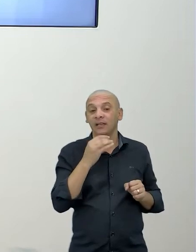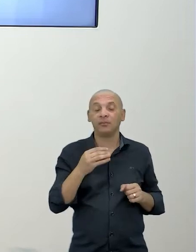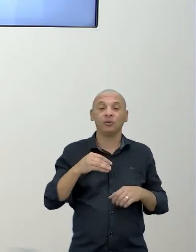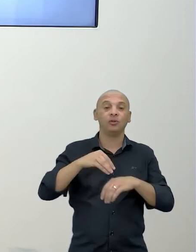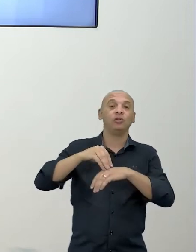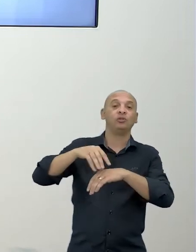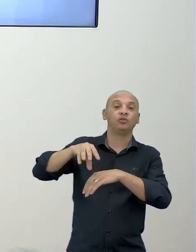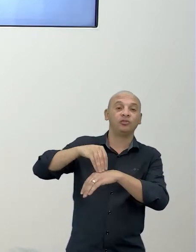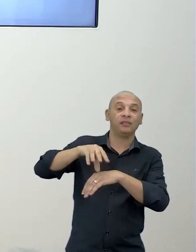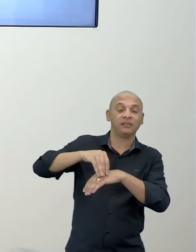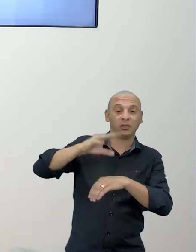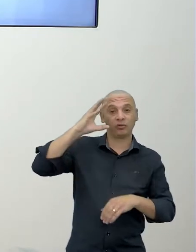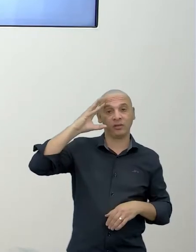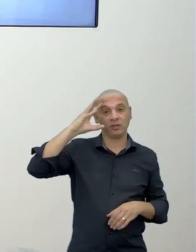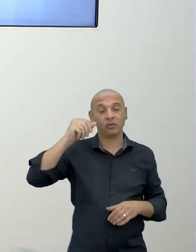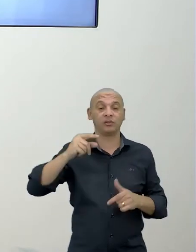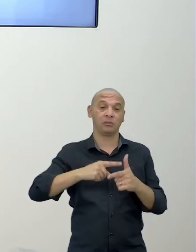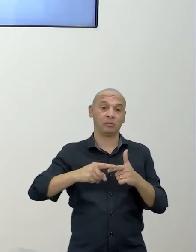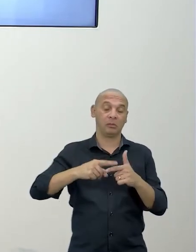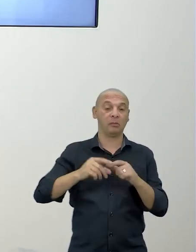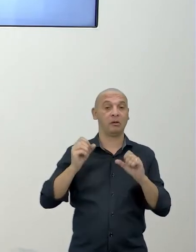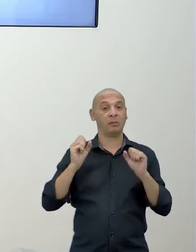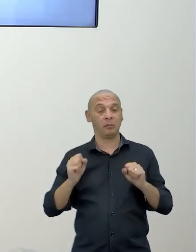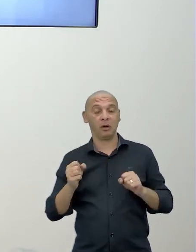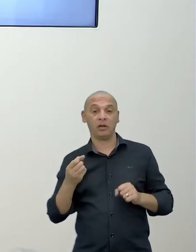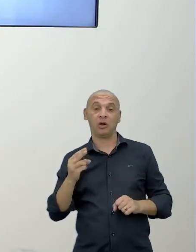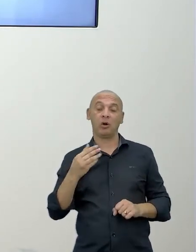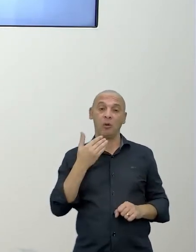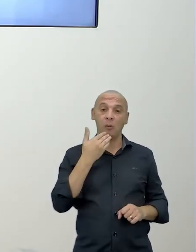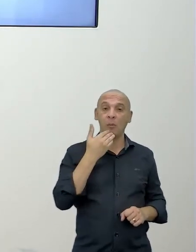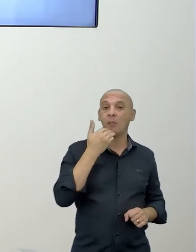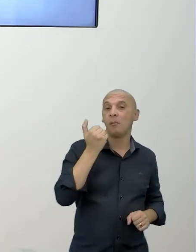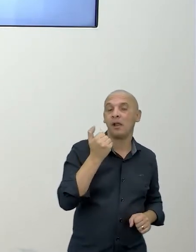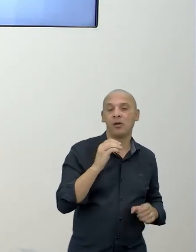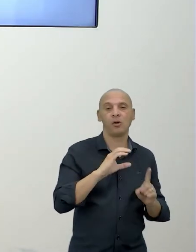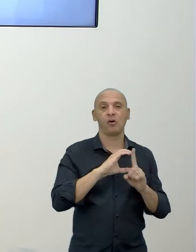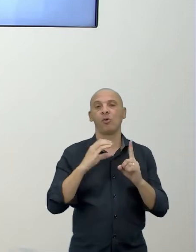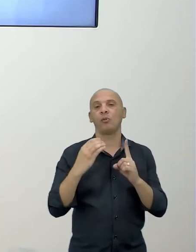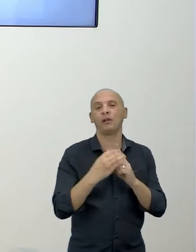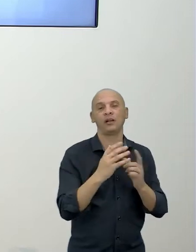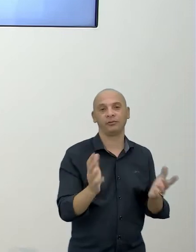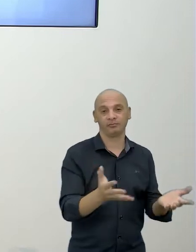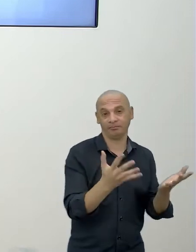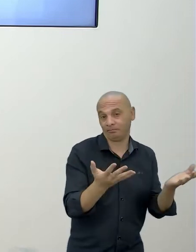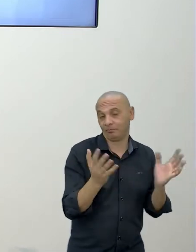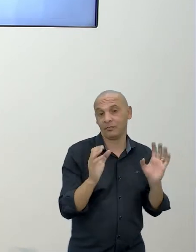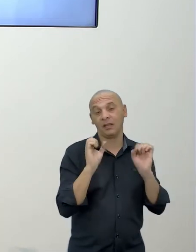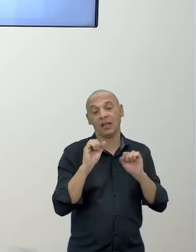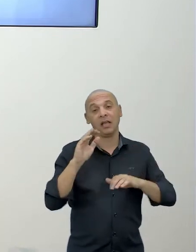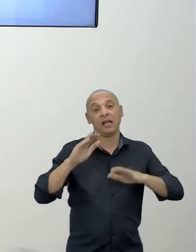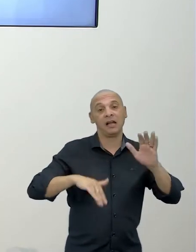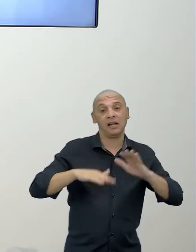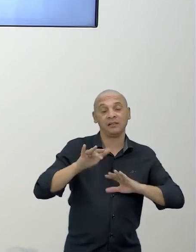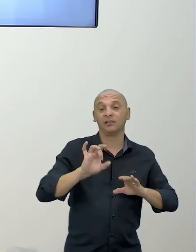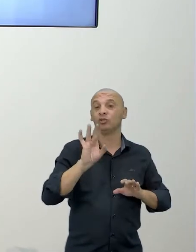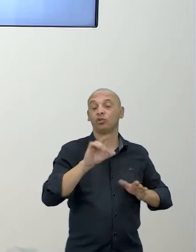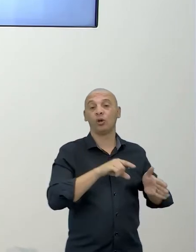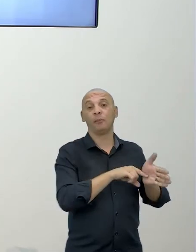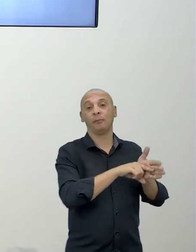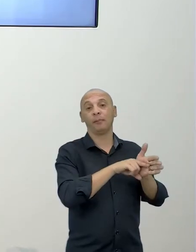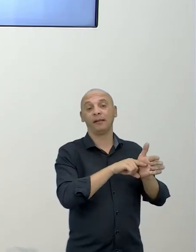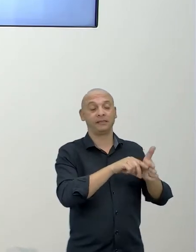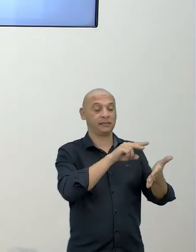dados e entendimento sobre ela. Às vezes, pode até te gerar aí sugestões de resolução de um problema, ou